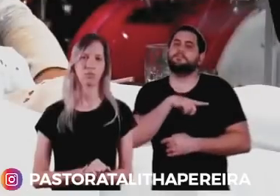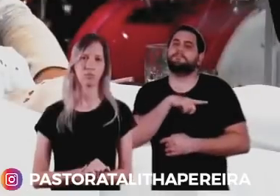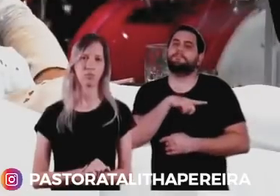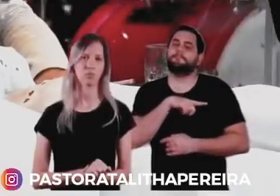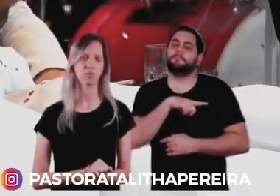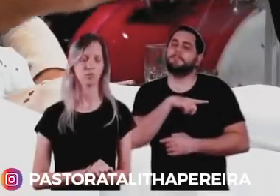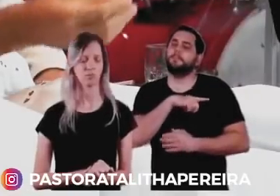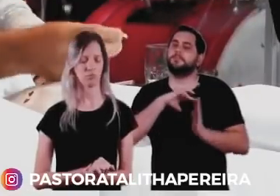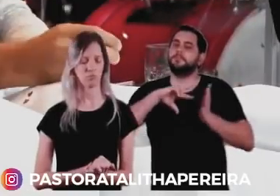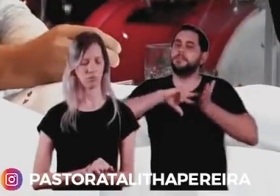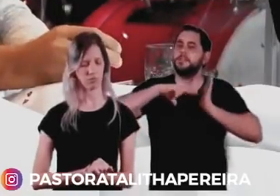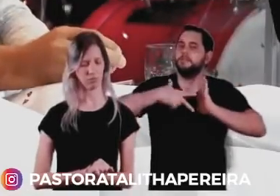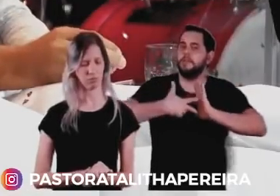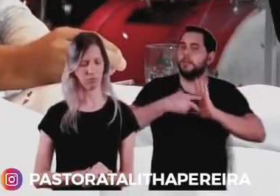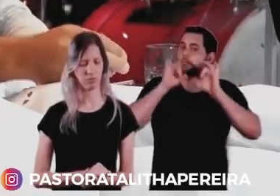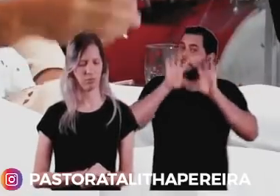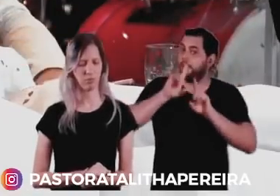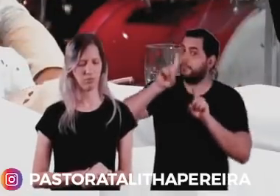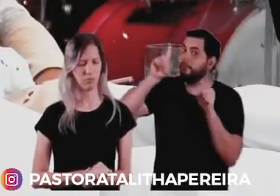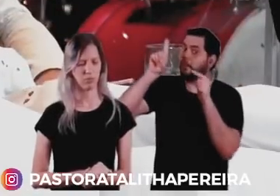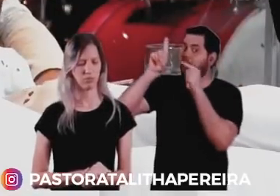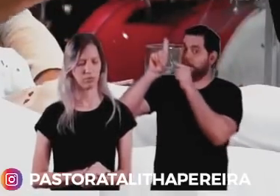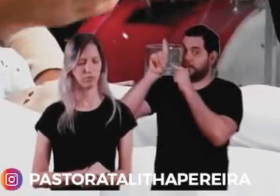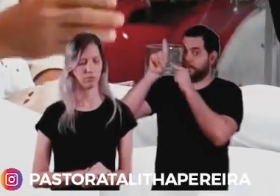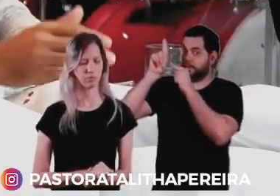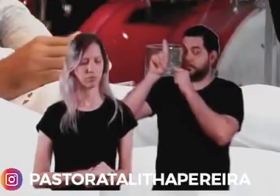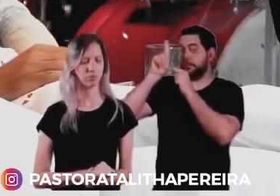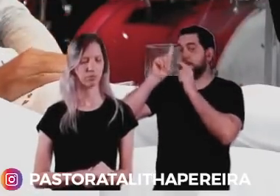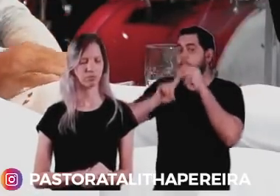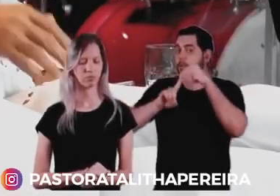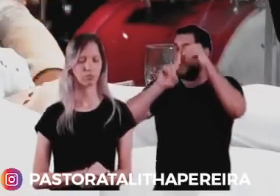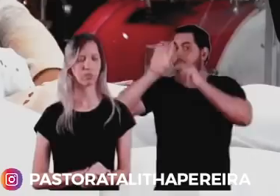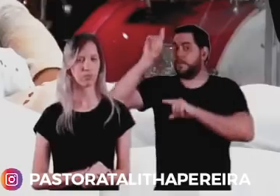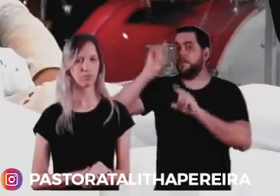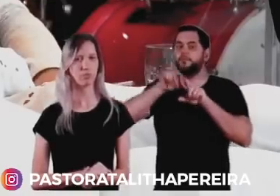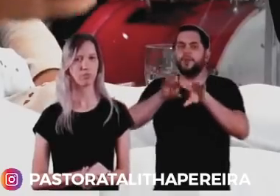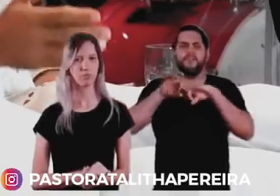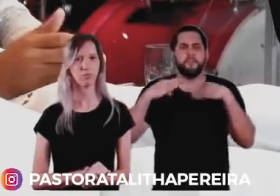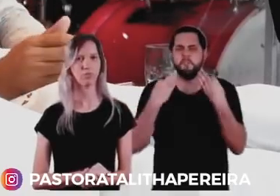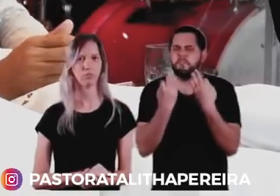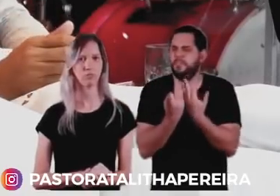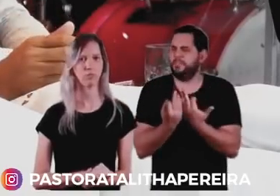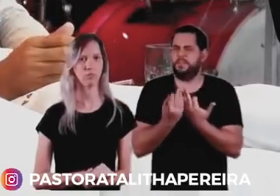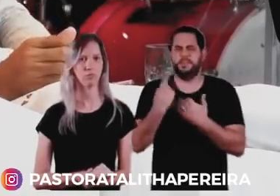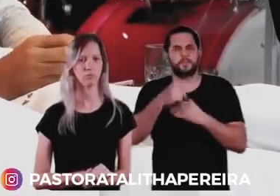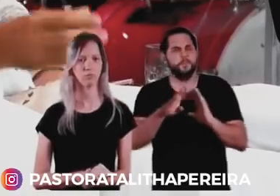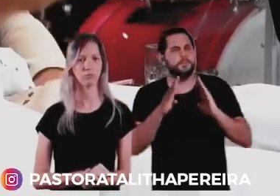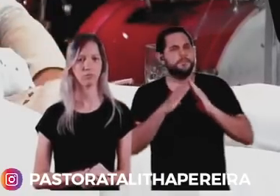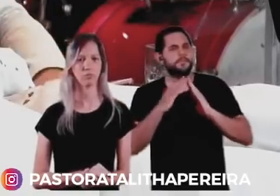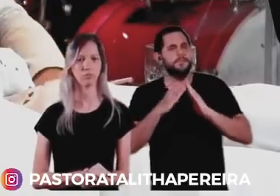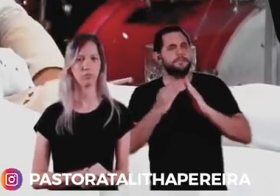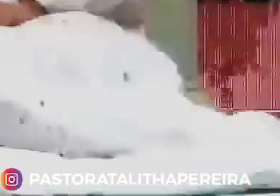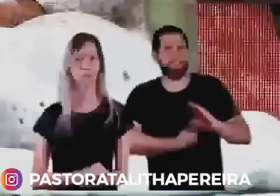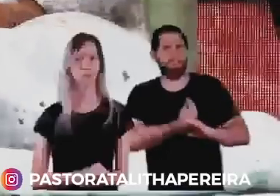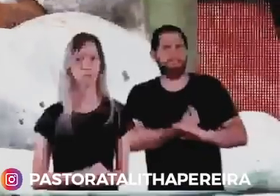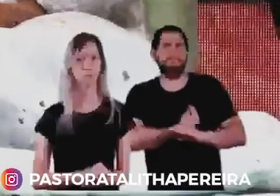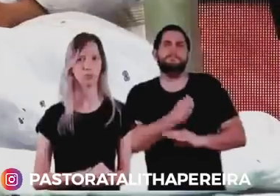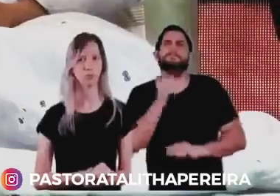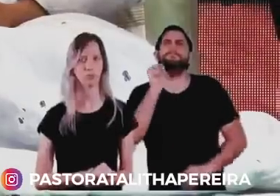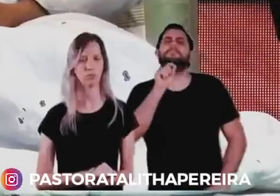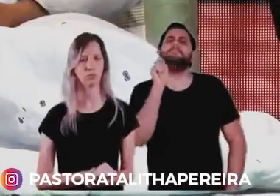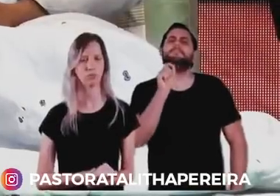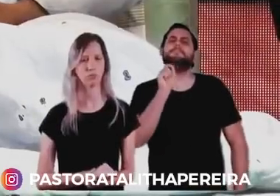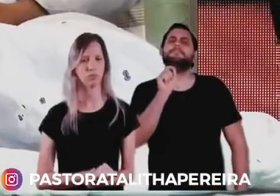para Deus, primeiramente, para a sua família, para o seu lar, né? O que será que está